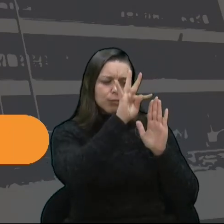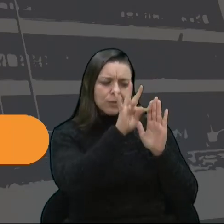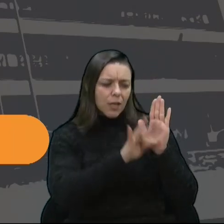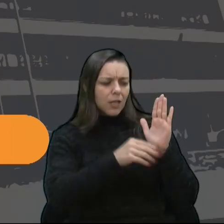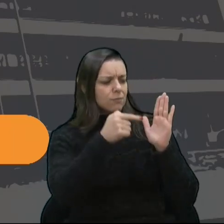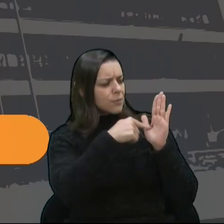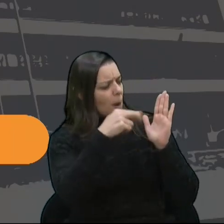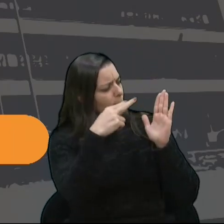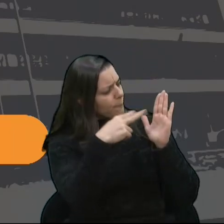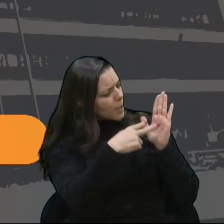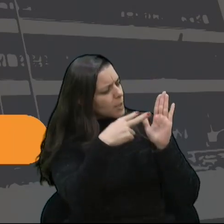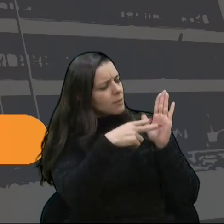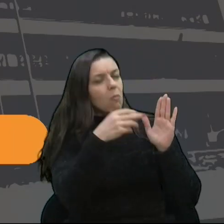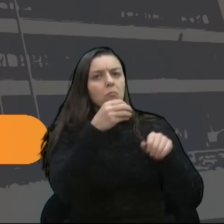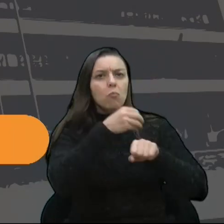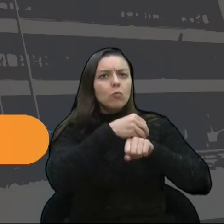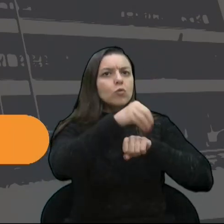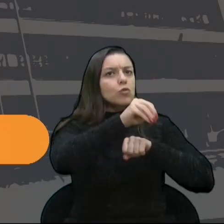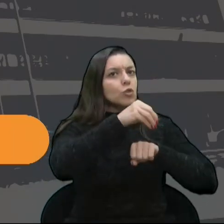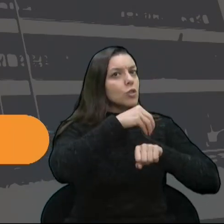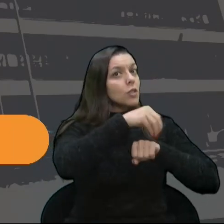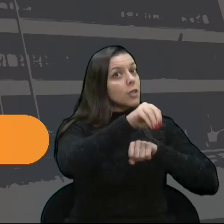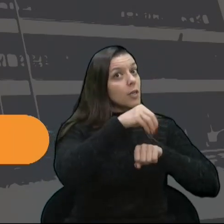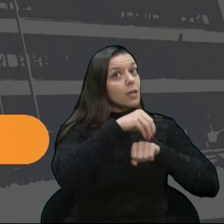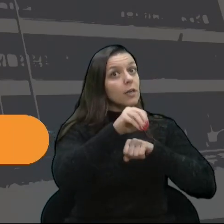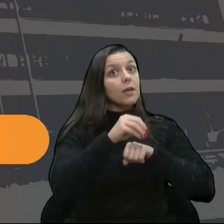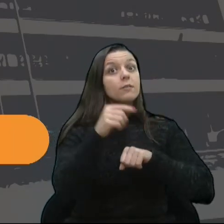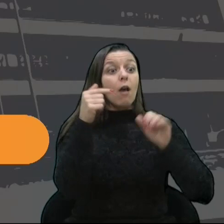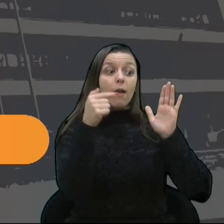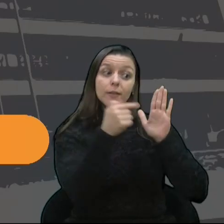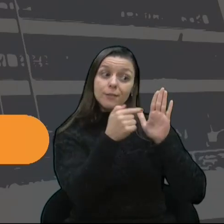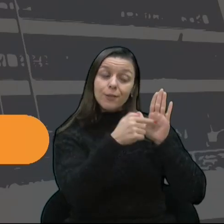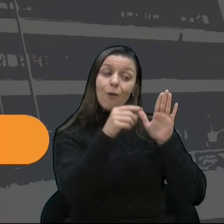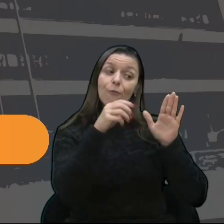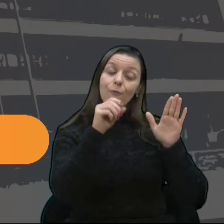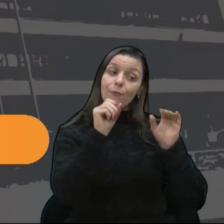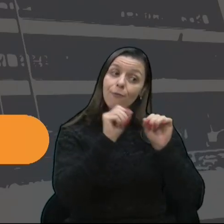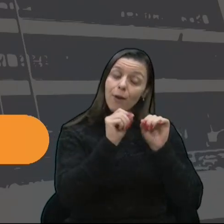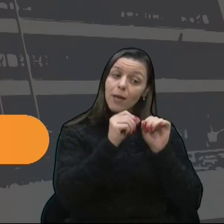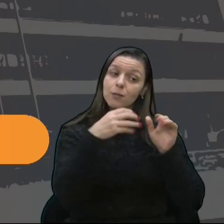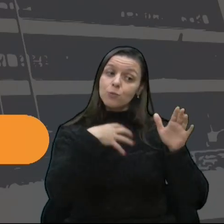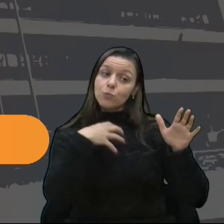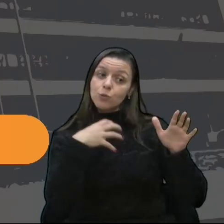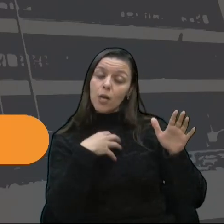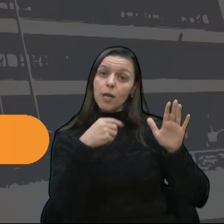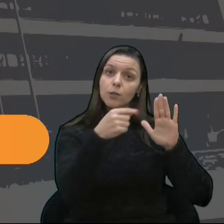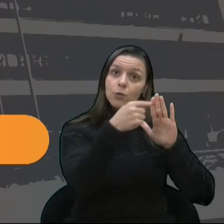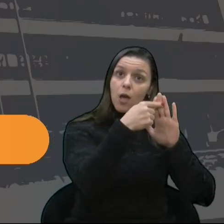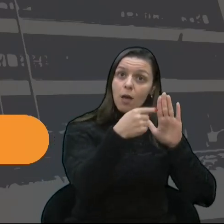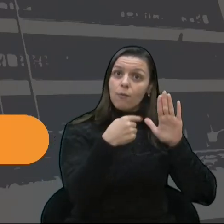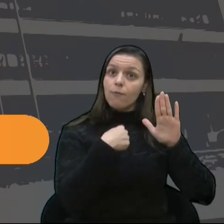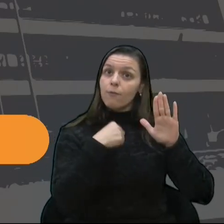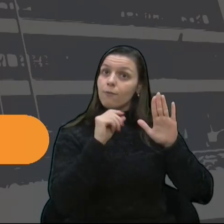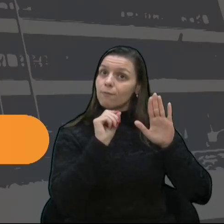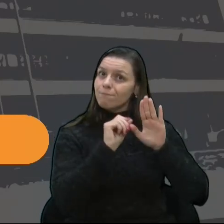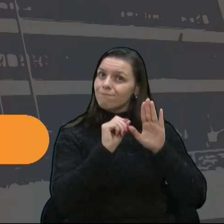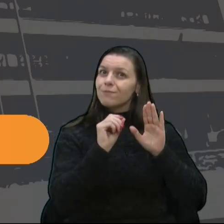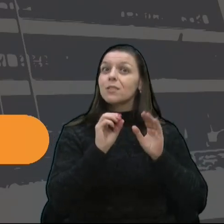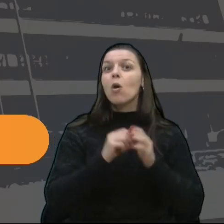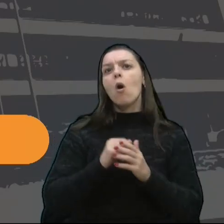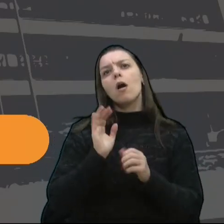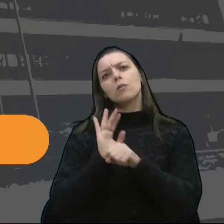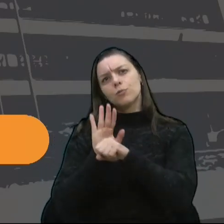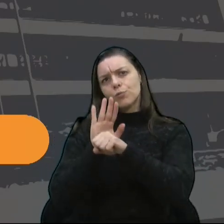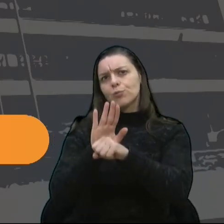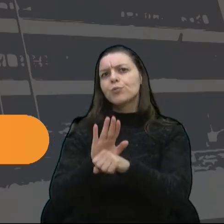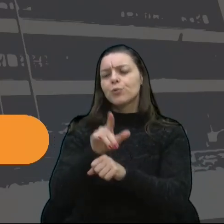e pegando, dando dicas, insights. Olha, nisso aqui você poderia ter feito assim, nisso aqui você poderia ter feito assado. Então, isso ajudou